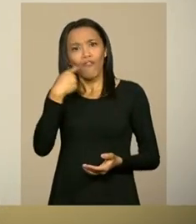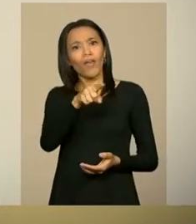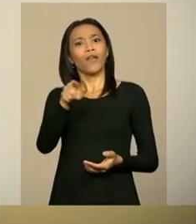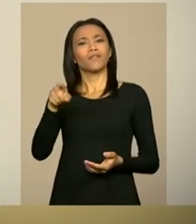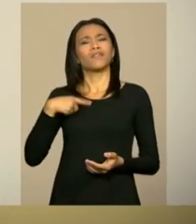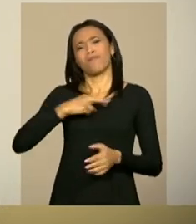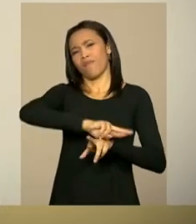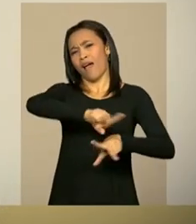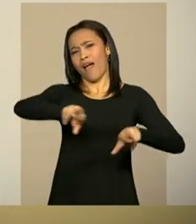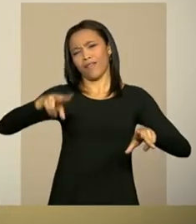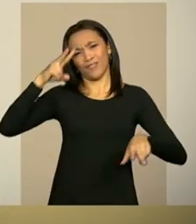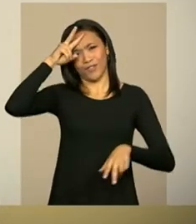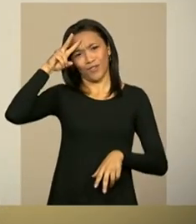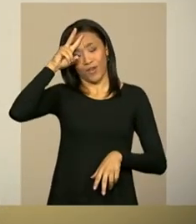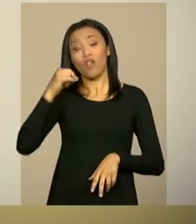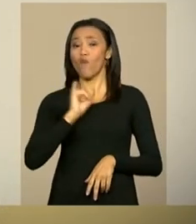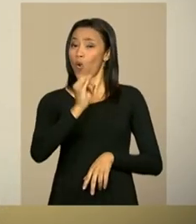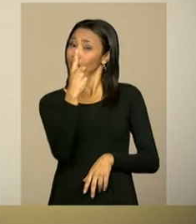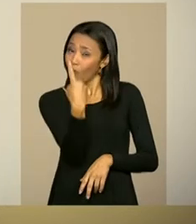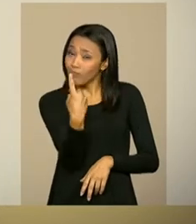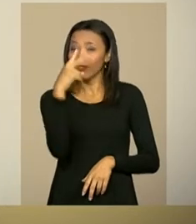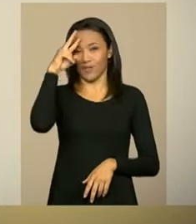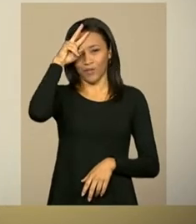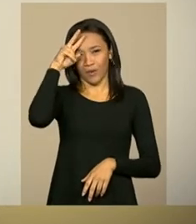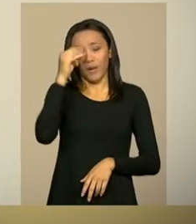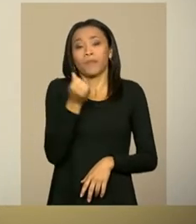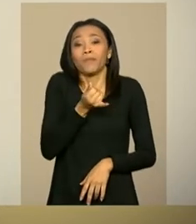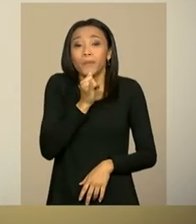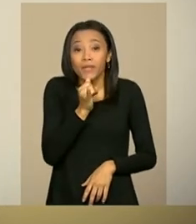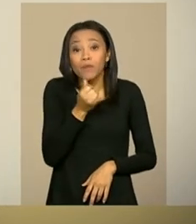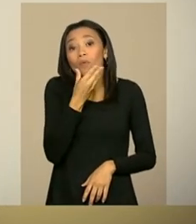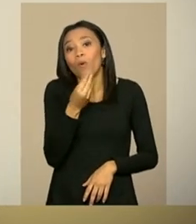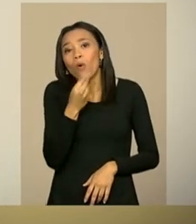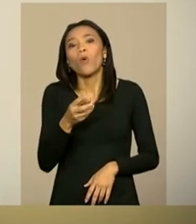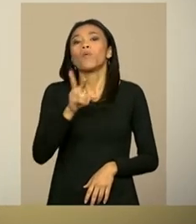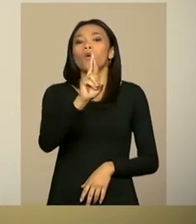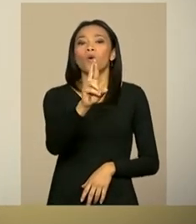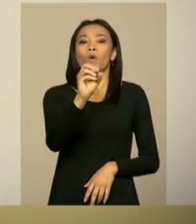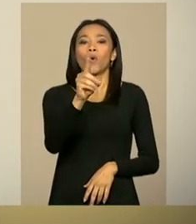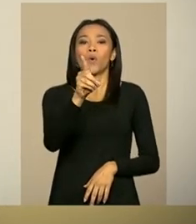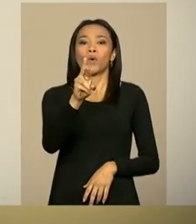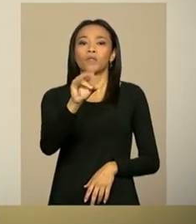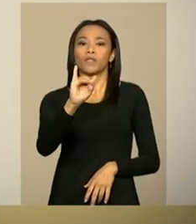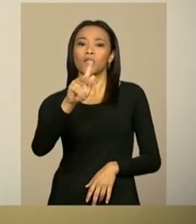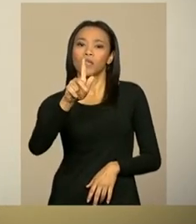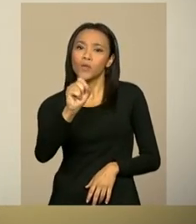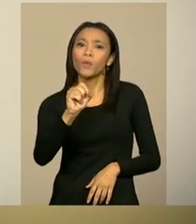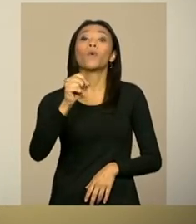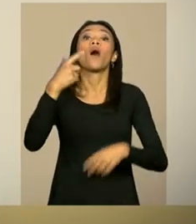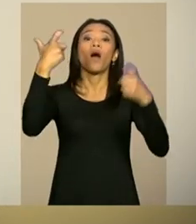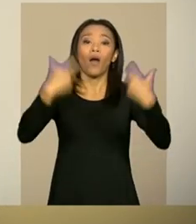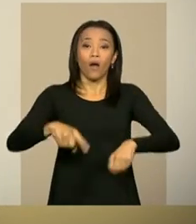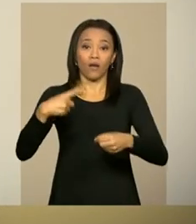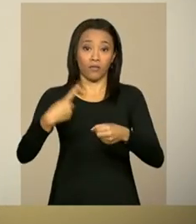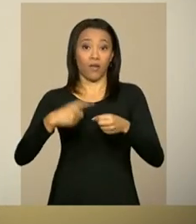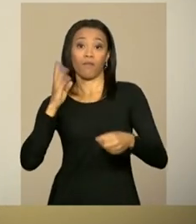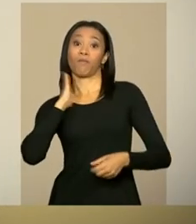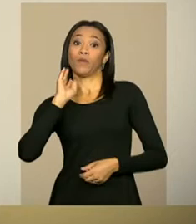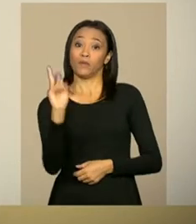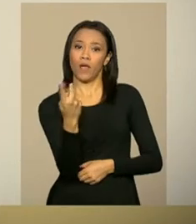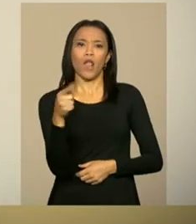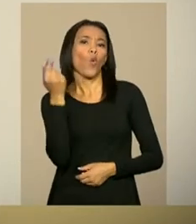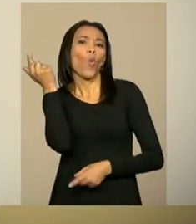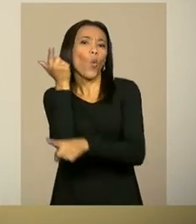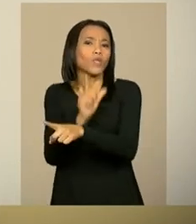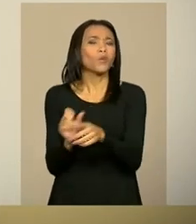histórias por isso para contar eu vou te contar algumas por exemplo o Rodrigo pílula de 21 anos que mora em Belo Horizonte ele conseguiu